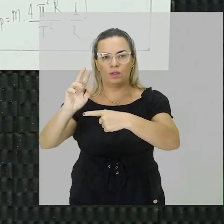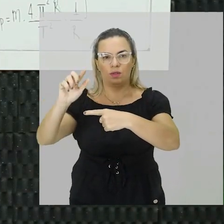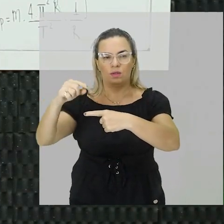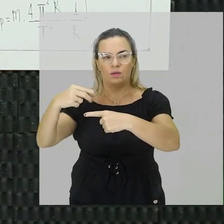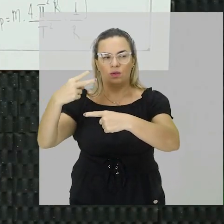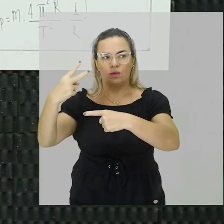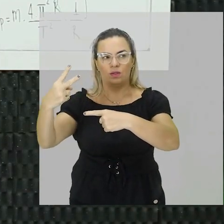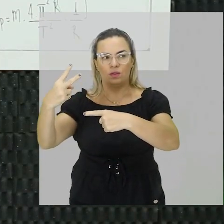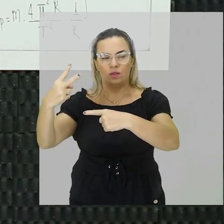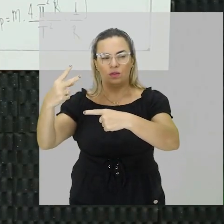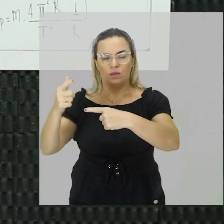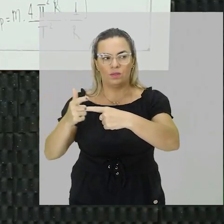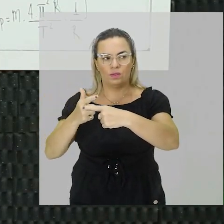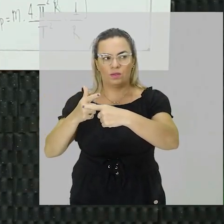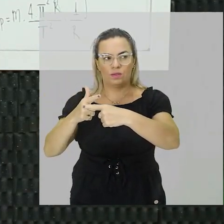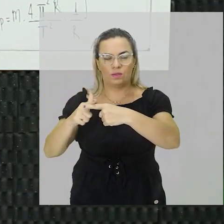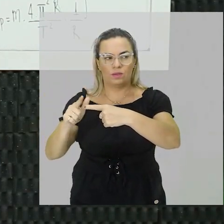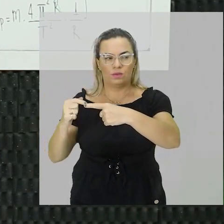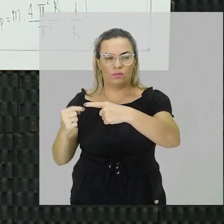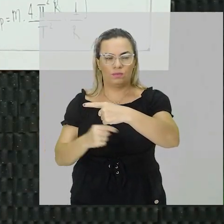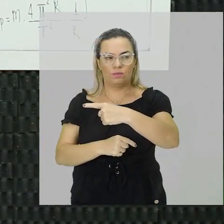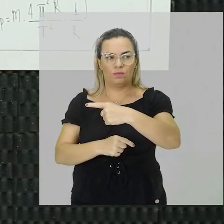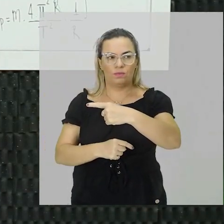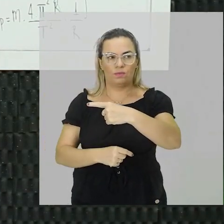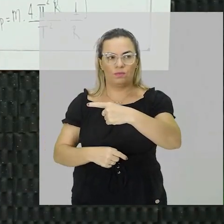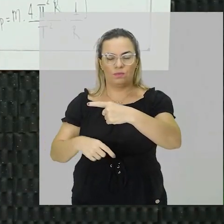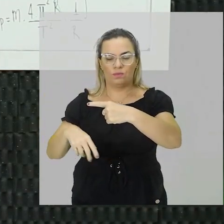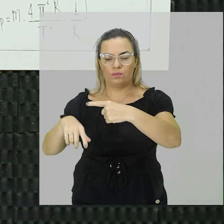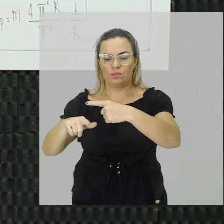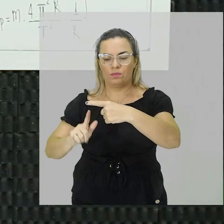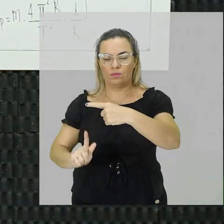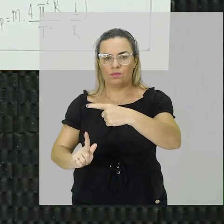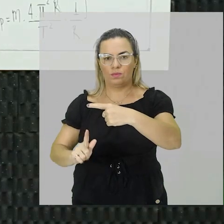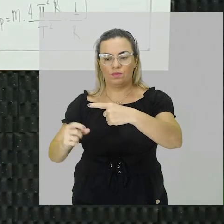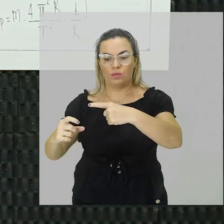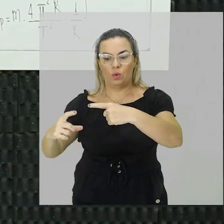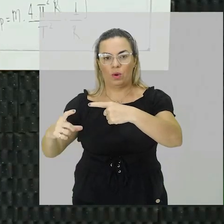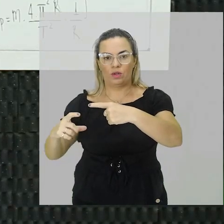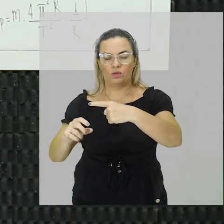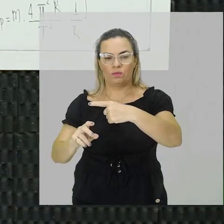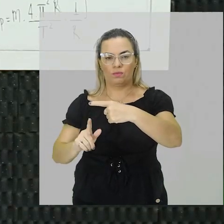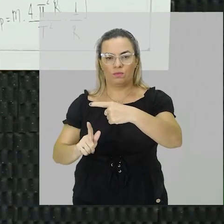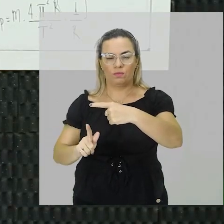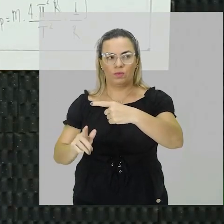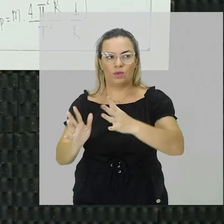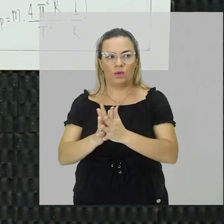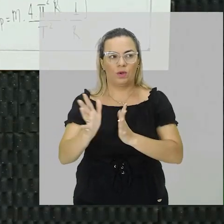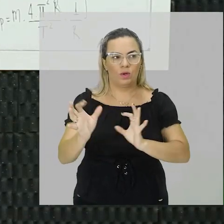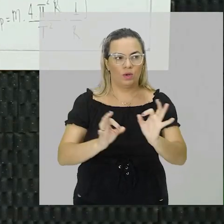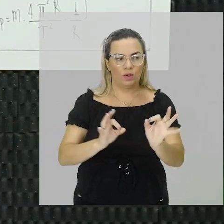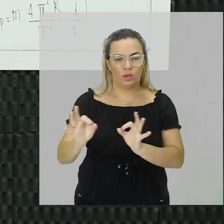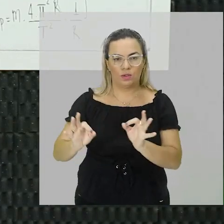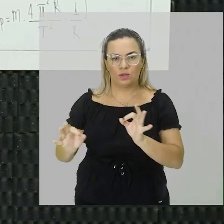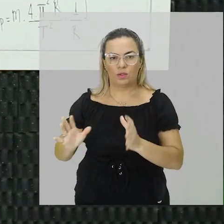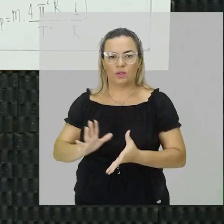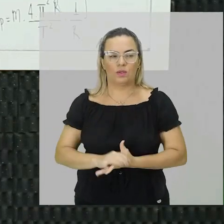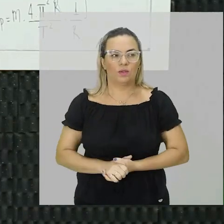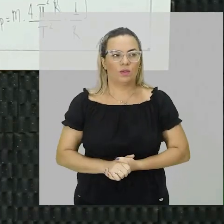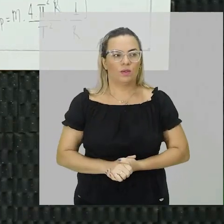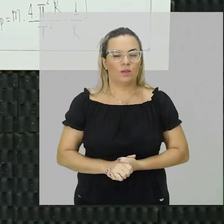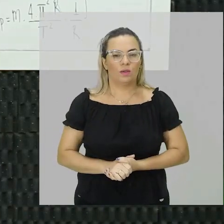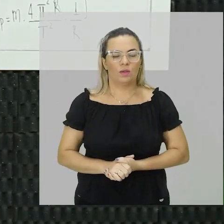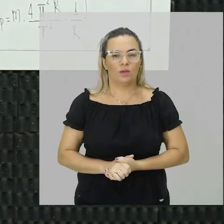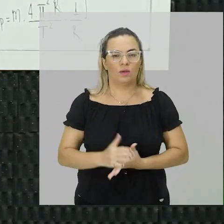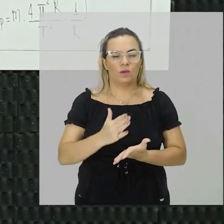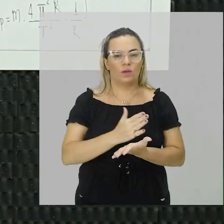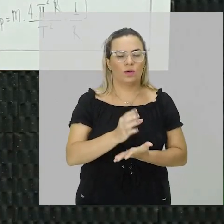e a constante que está em cima passa embaixo, né? Então, arrumando, vai ficar como? Que